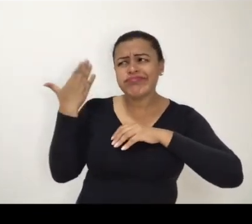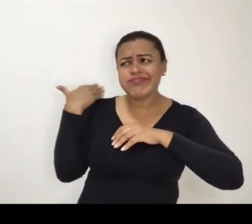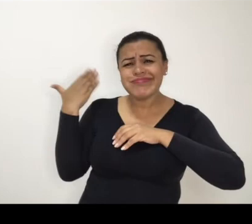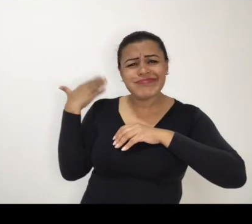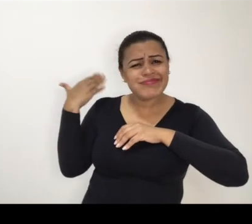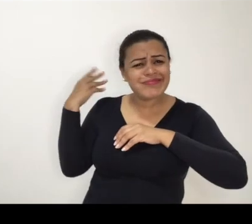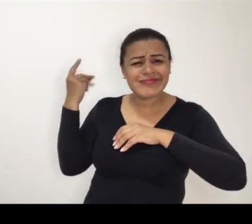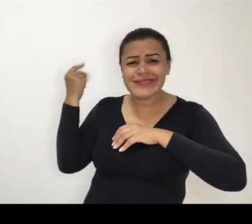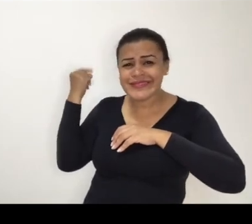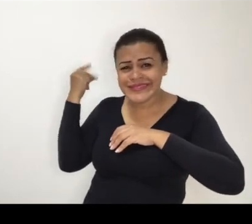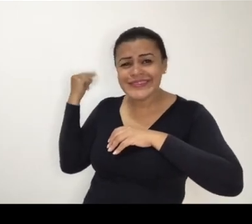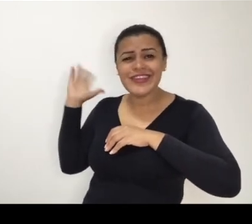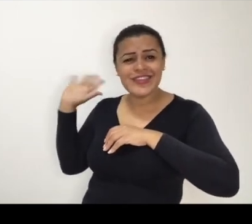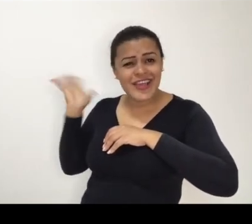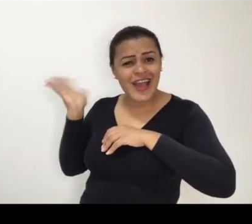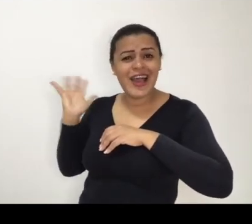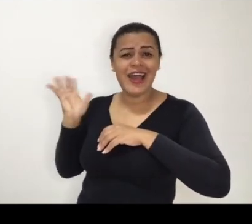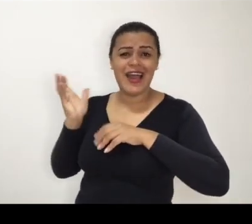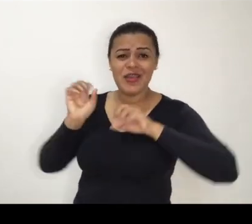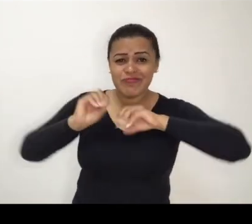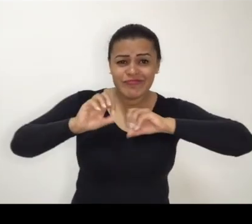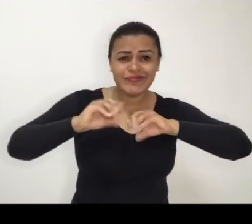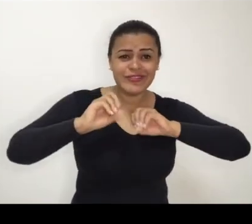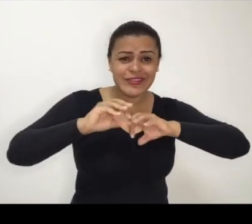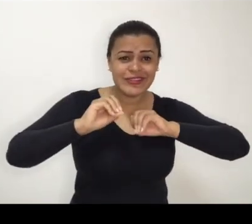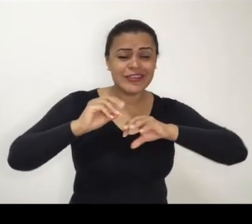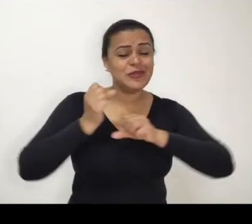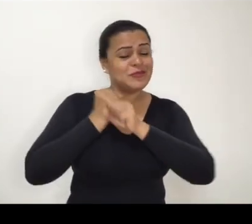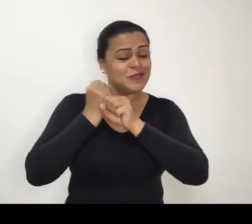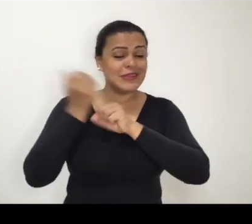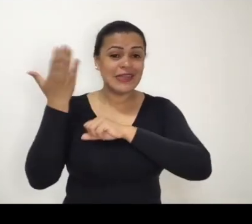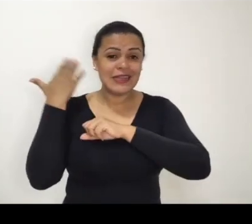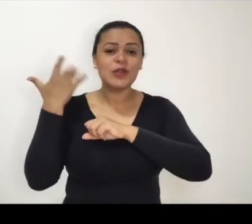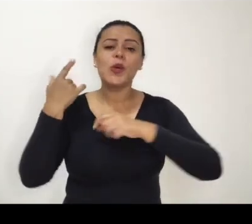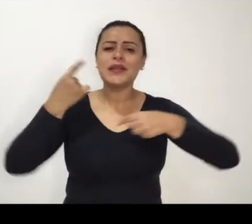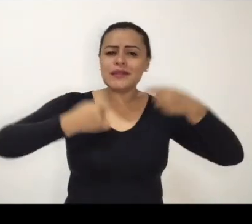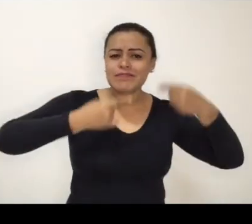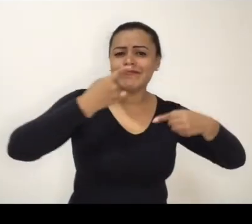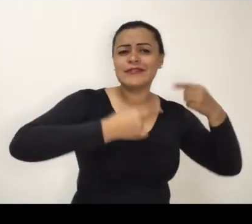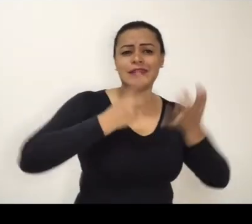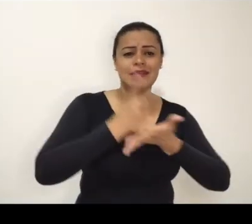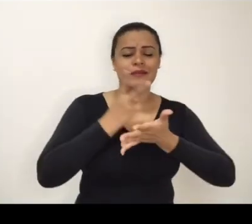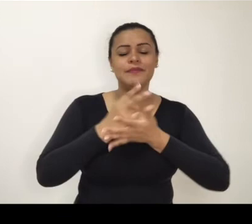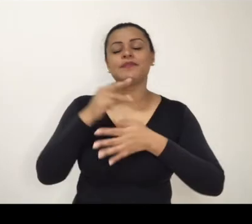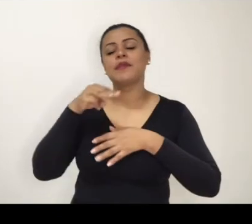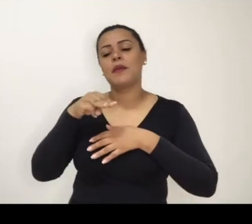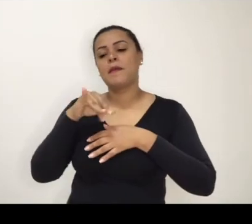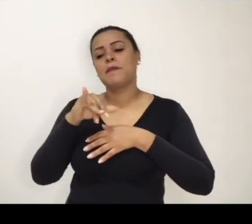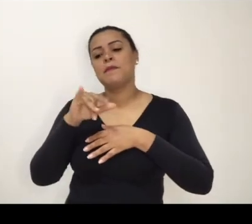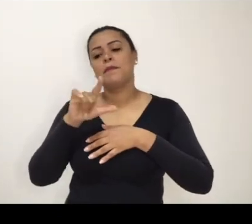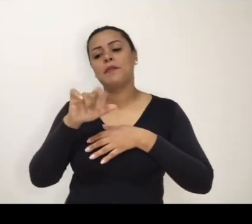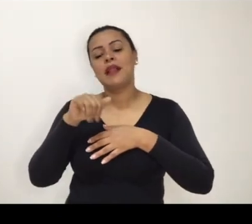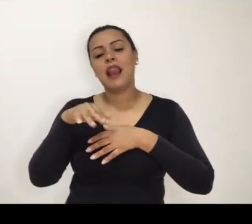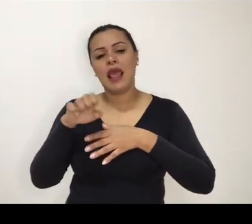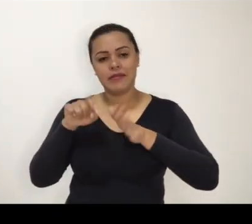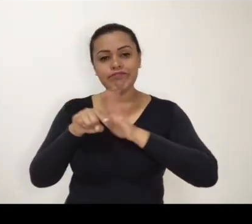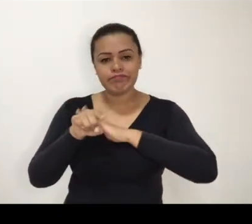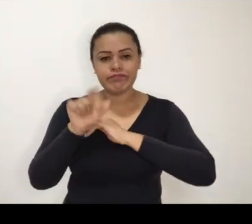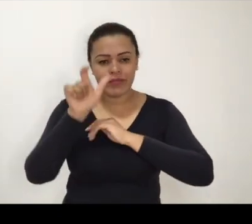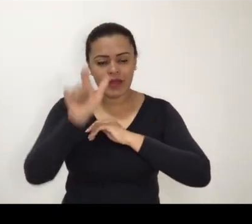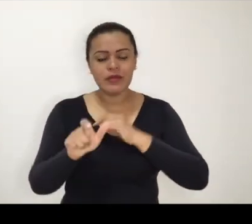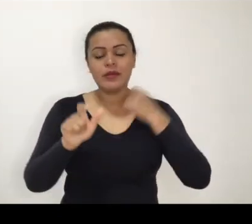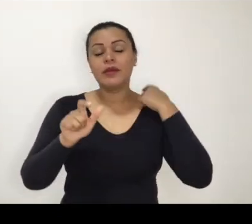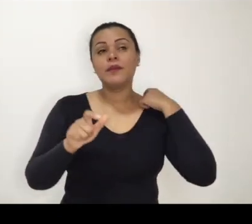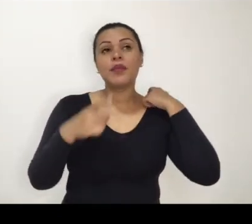ele sempre percorreu. Milene, ó, nas tuas práticas performativas e nos